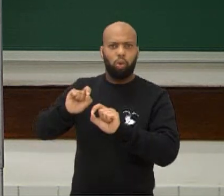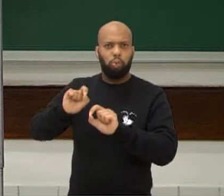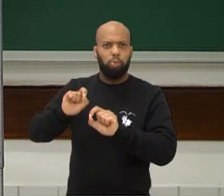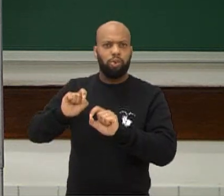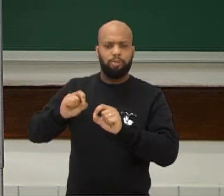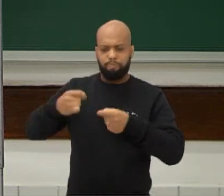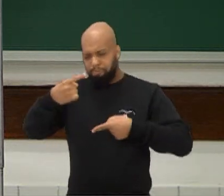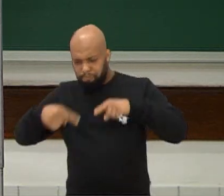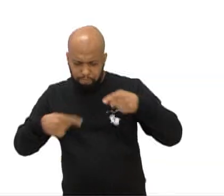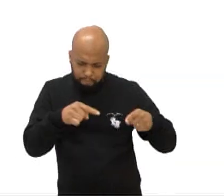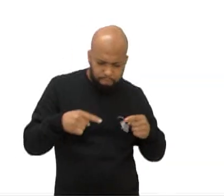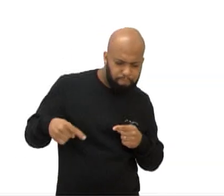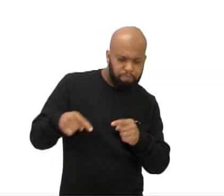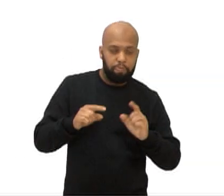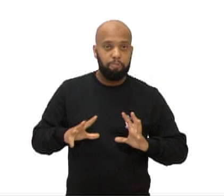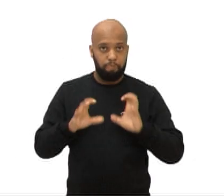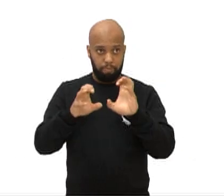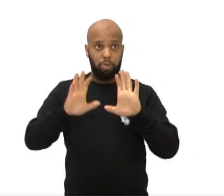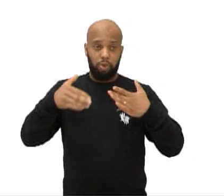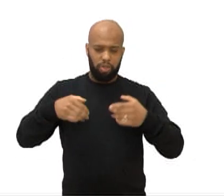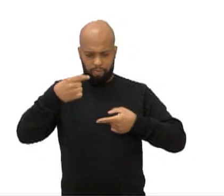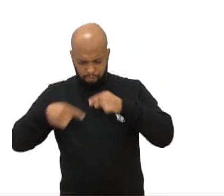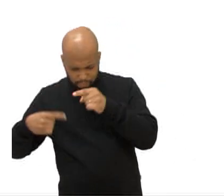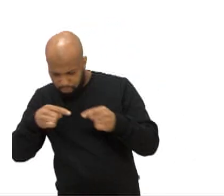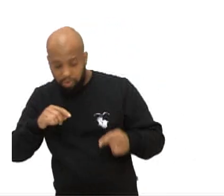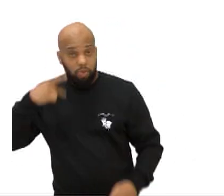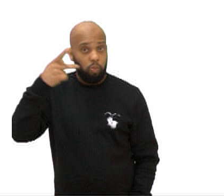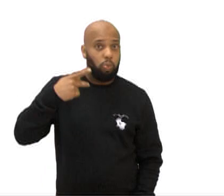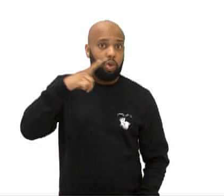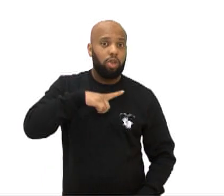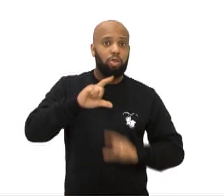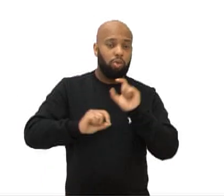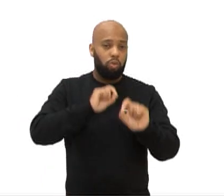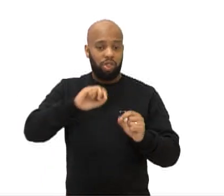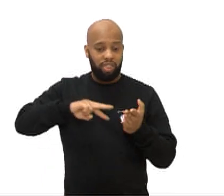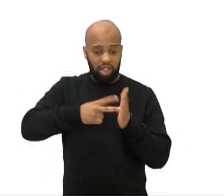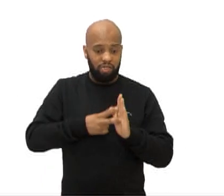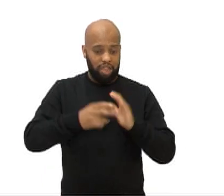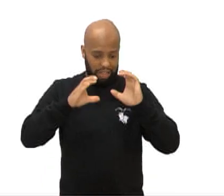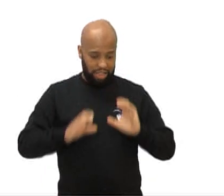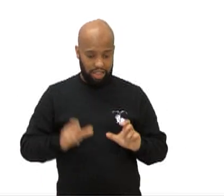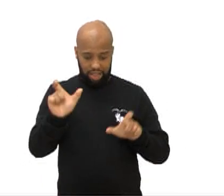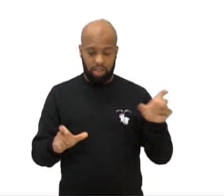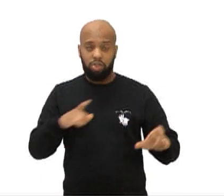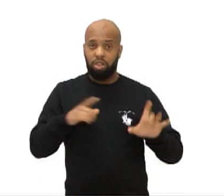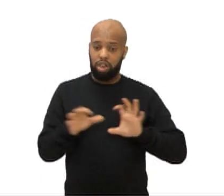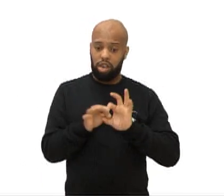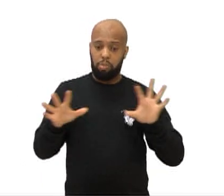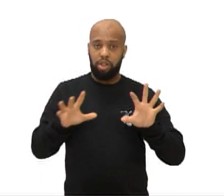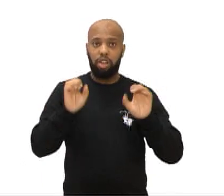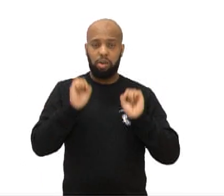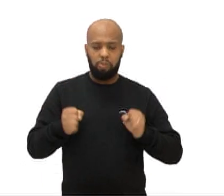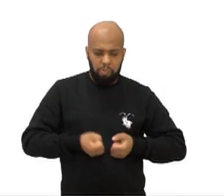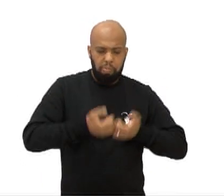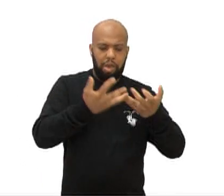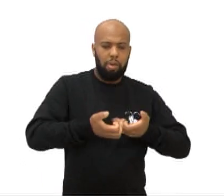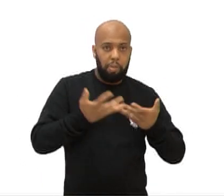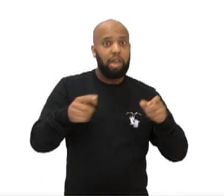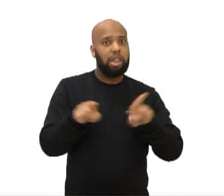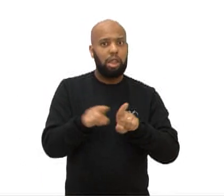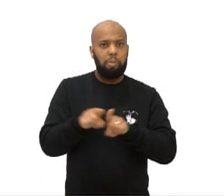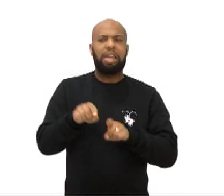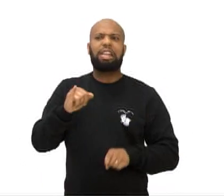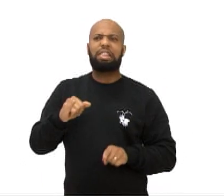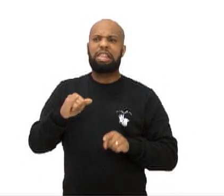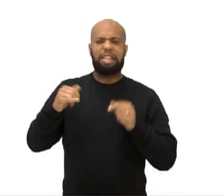do conflito. O conflito político é sinal de que os cidadãos têm liberdade para se expressar e discordar.